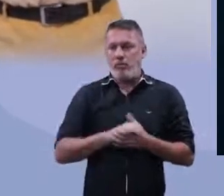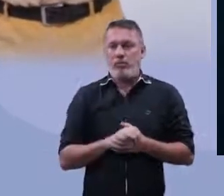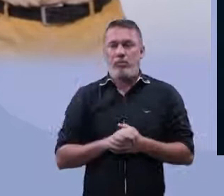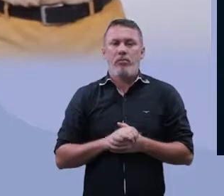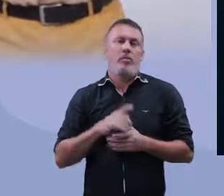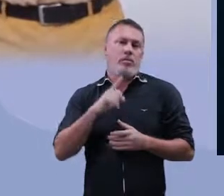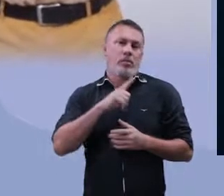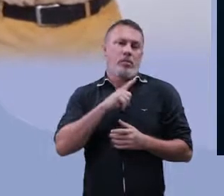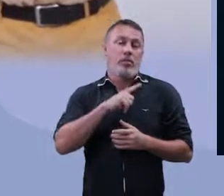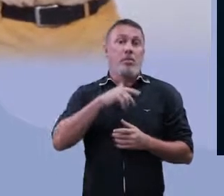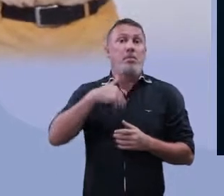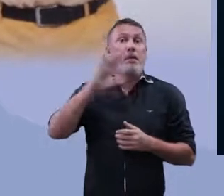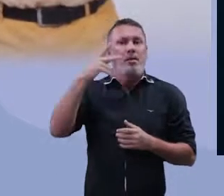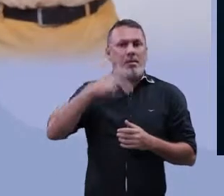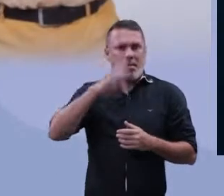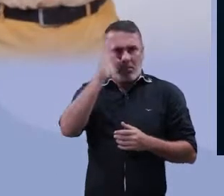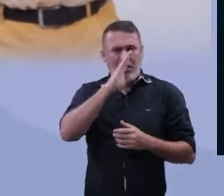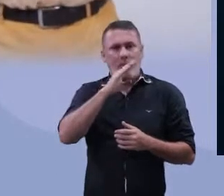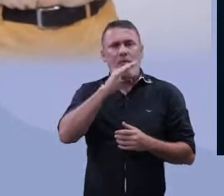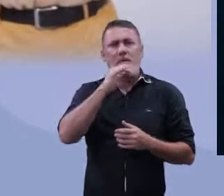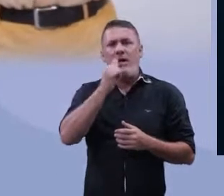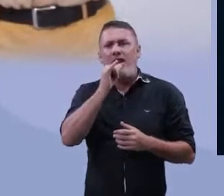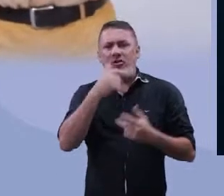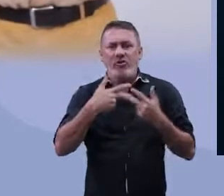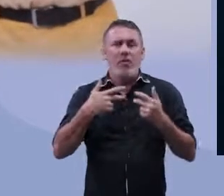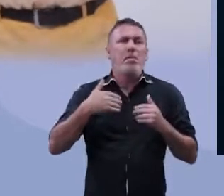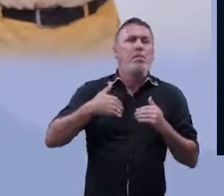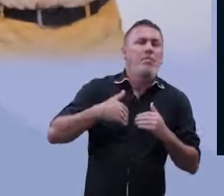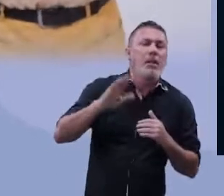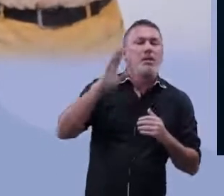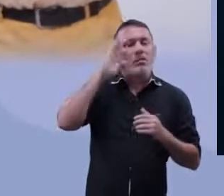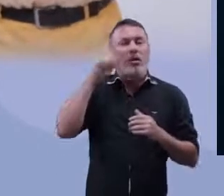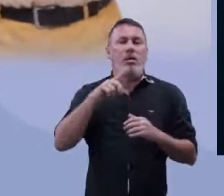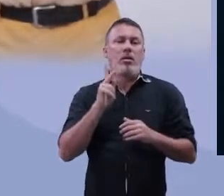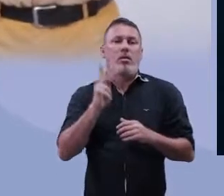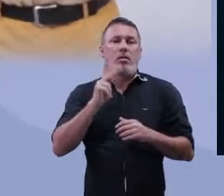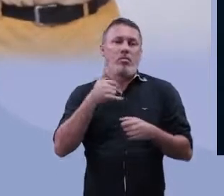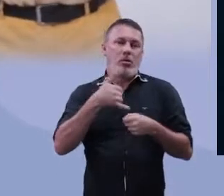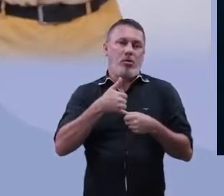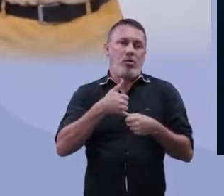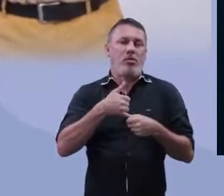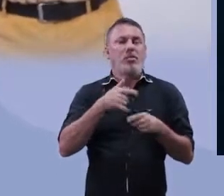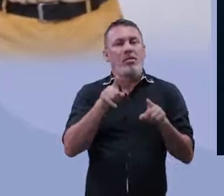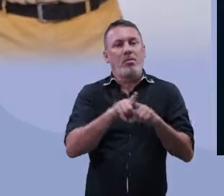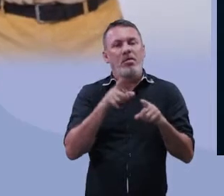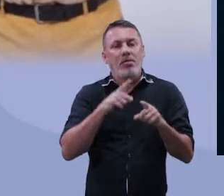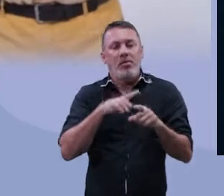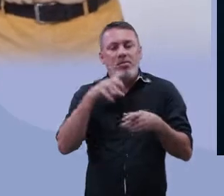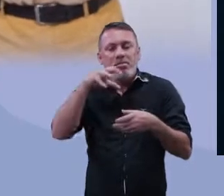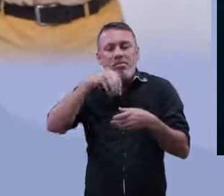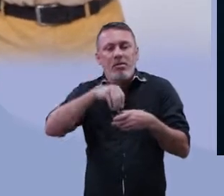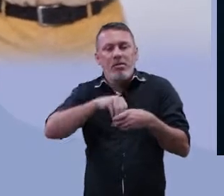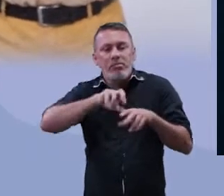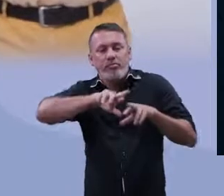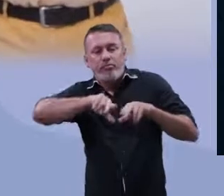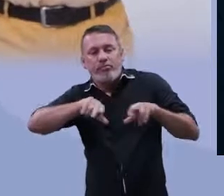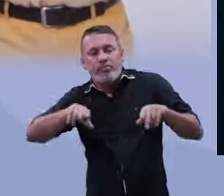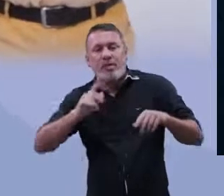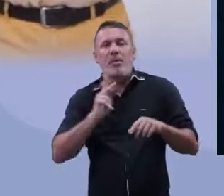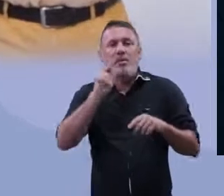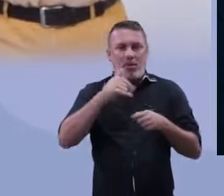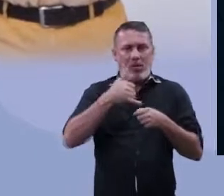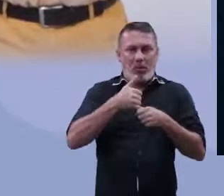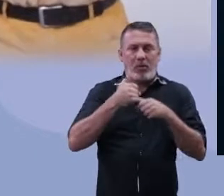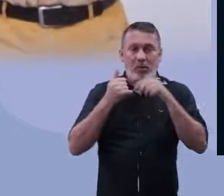que é consumida aqui no nosso território, ela advém do petróleo e dos seus derivados. Ou seja, a maior parte